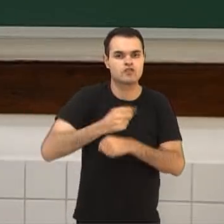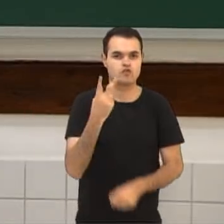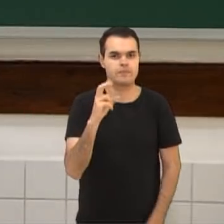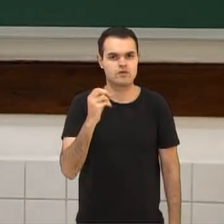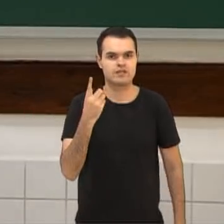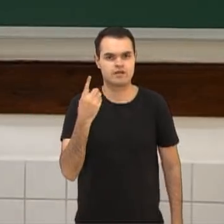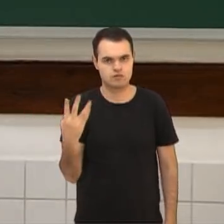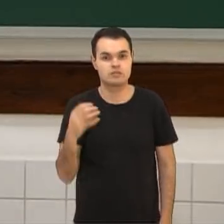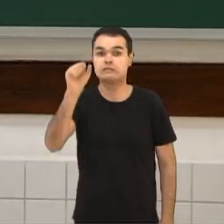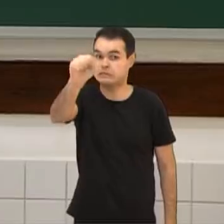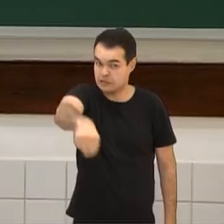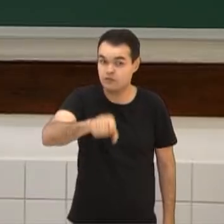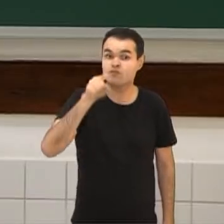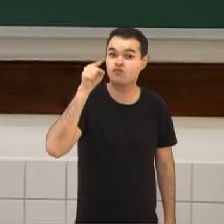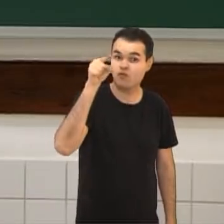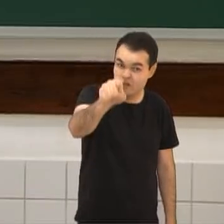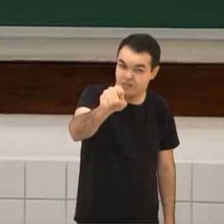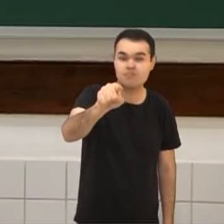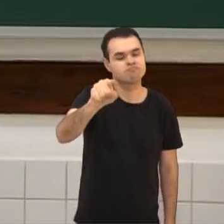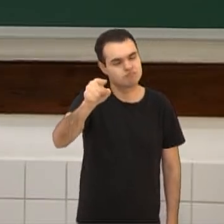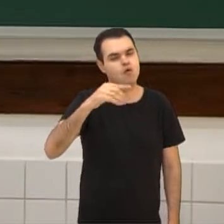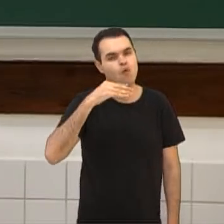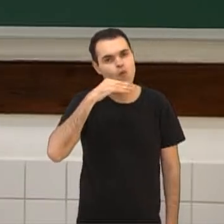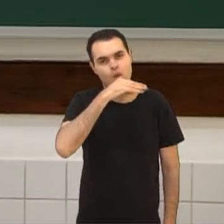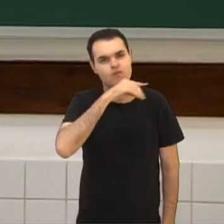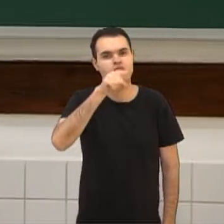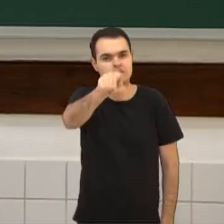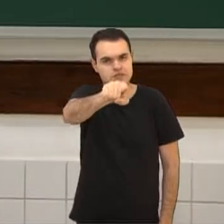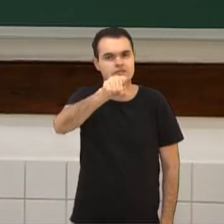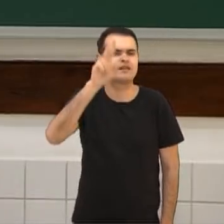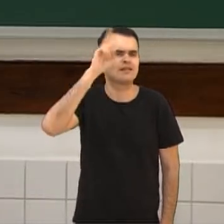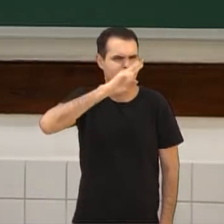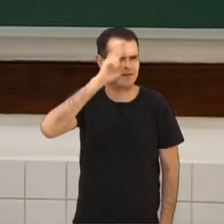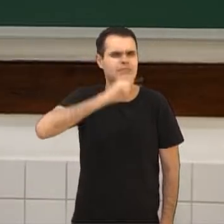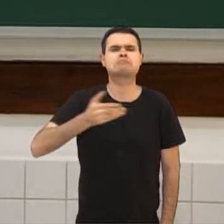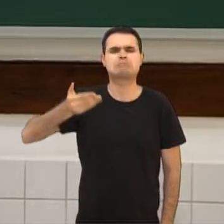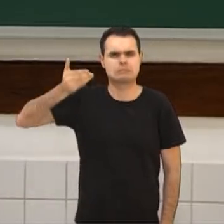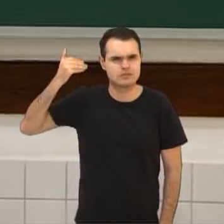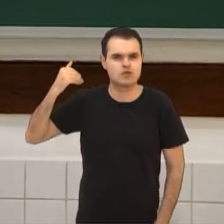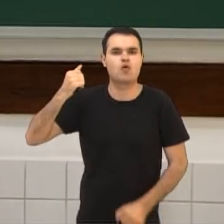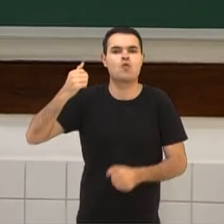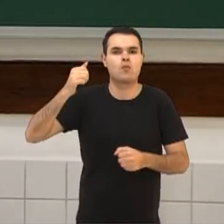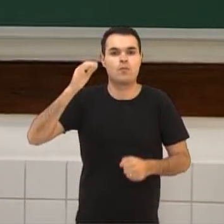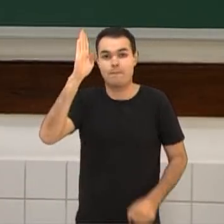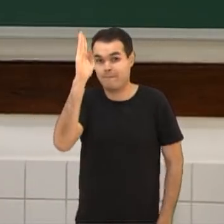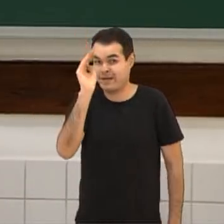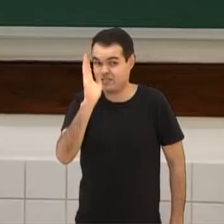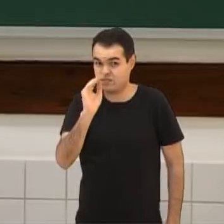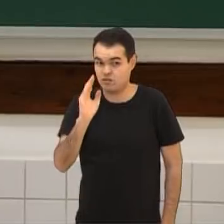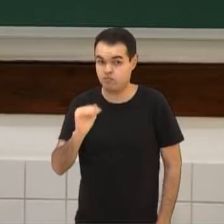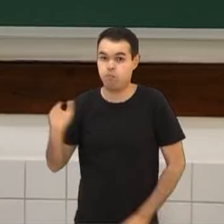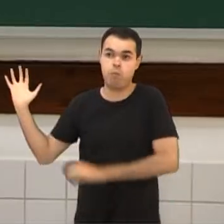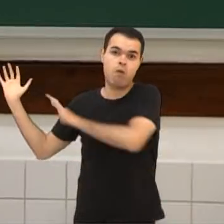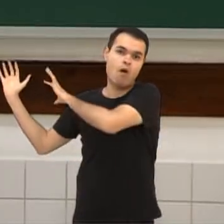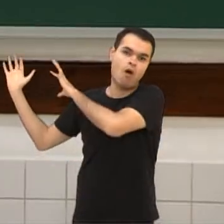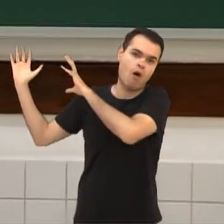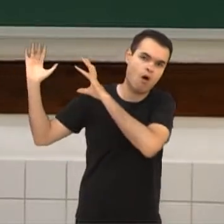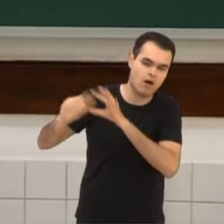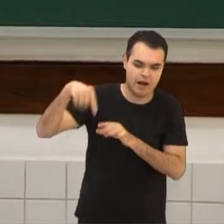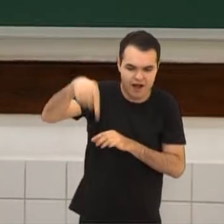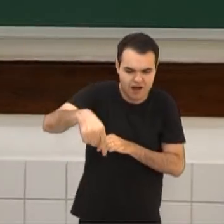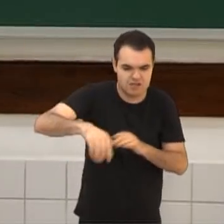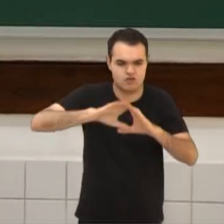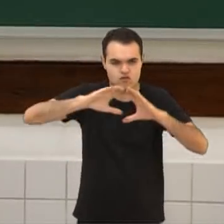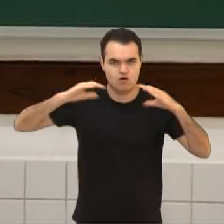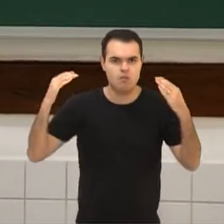de 2014, você muito provavelmente está lembrado, o Brasil foi sede da Copa do Mundo de Futebol